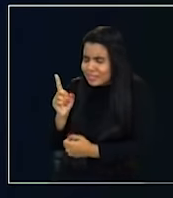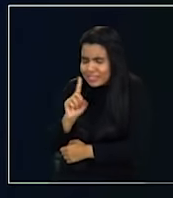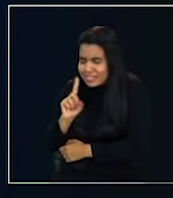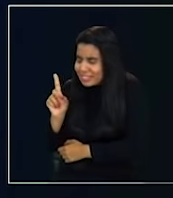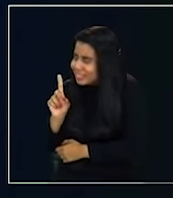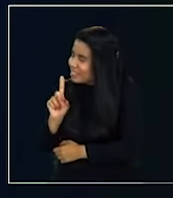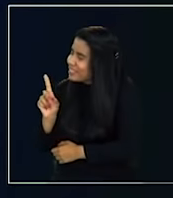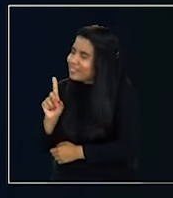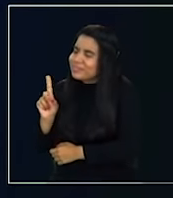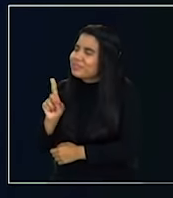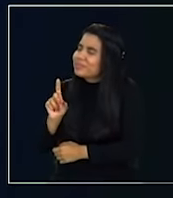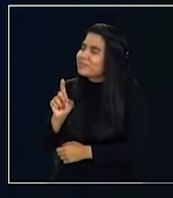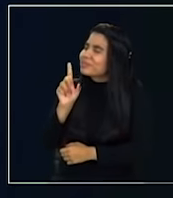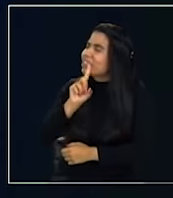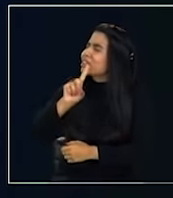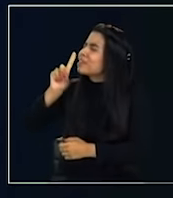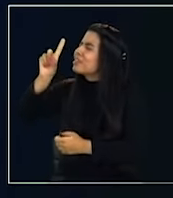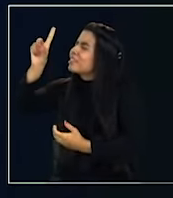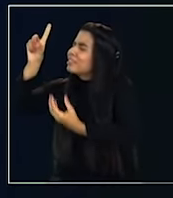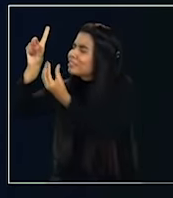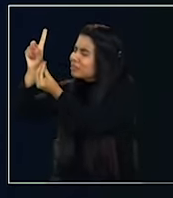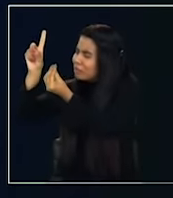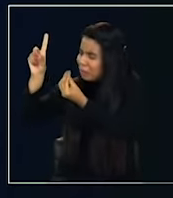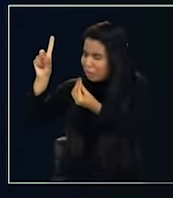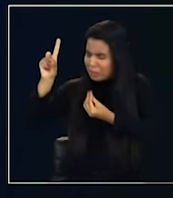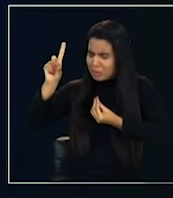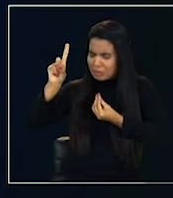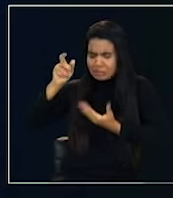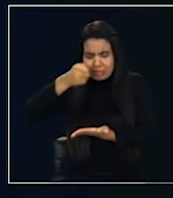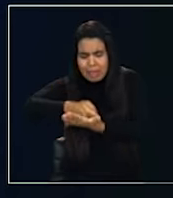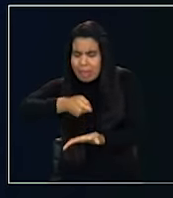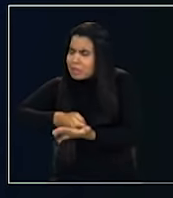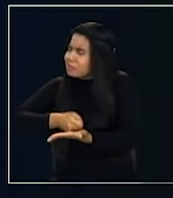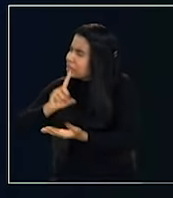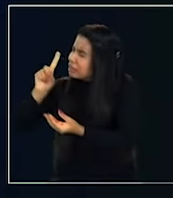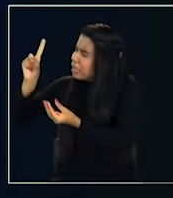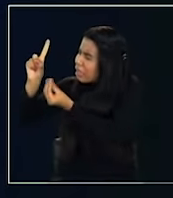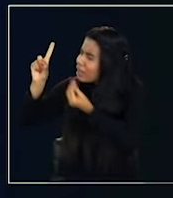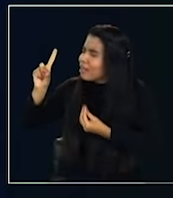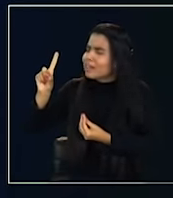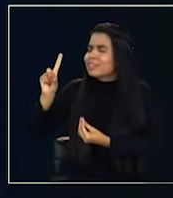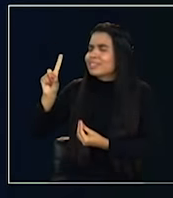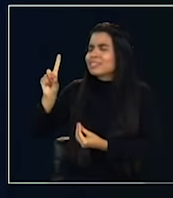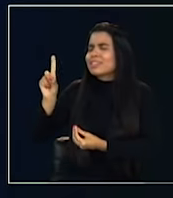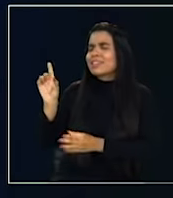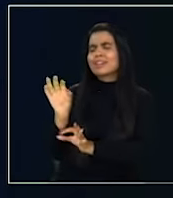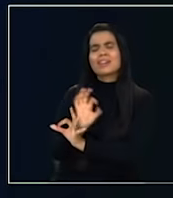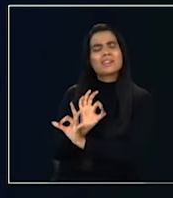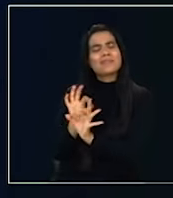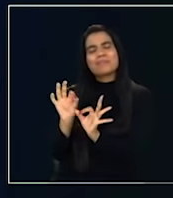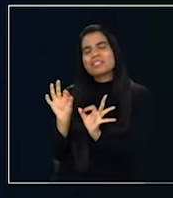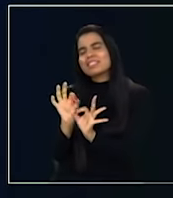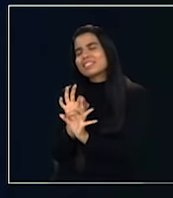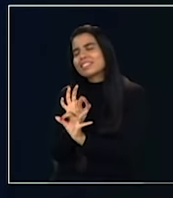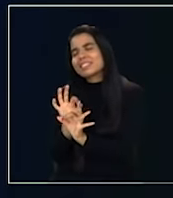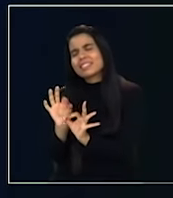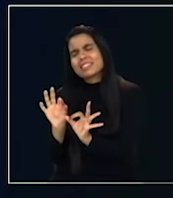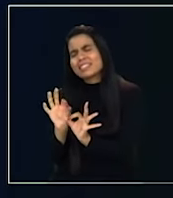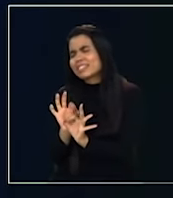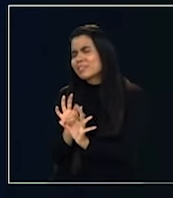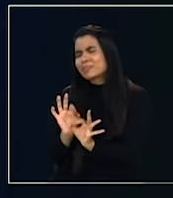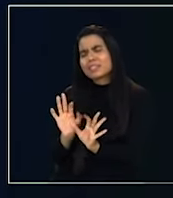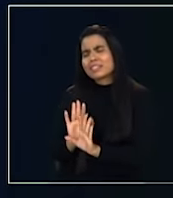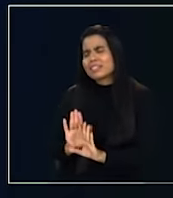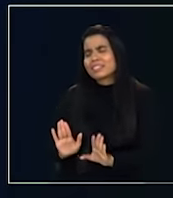bênçãos. Tu não deves nada para mim, Tu não deves nada